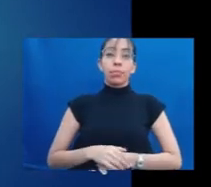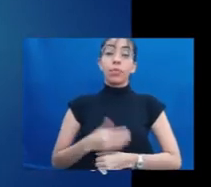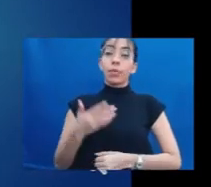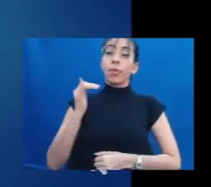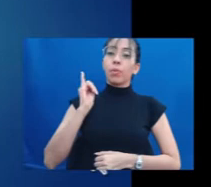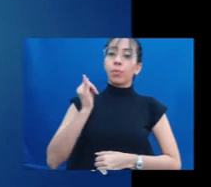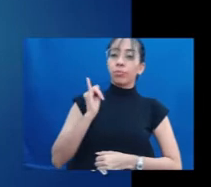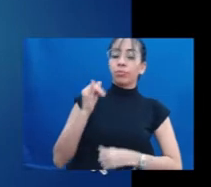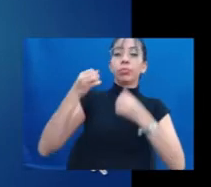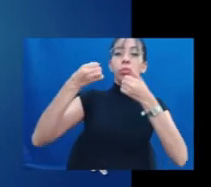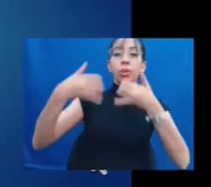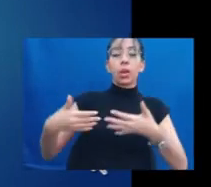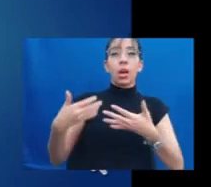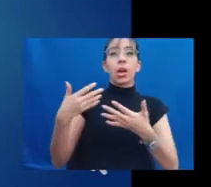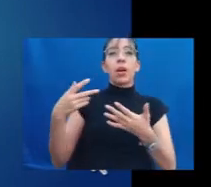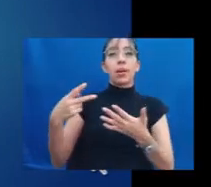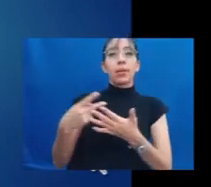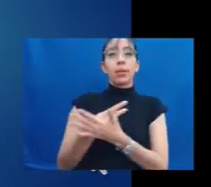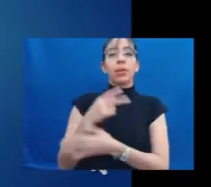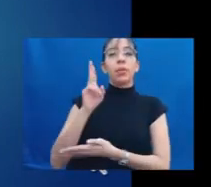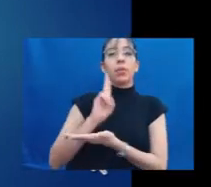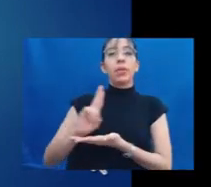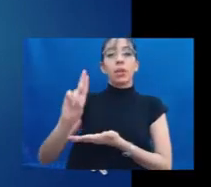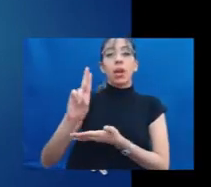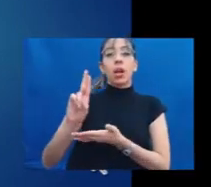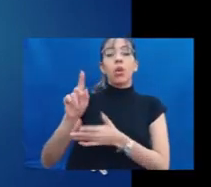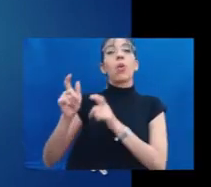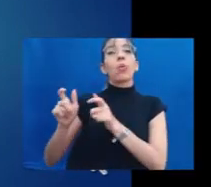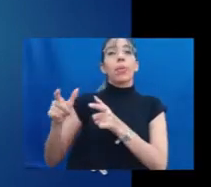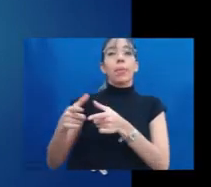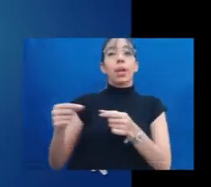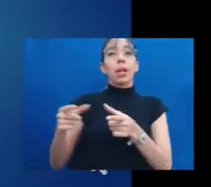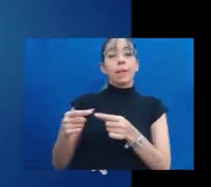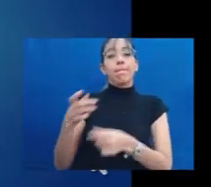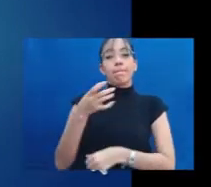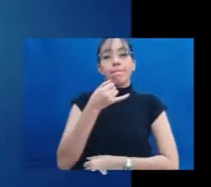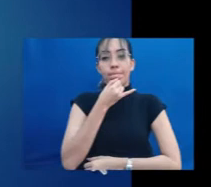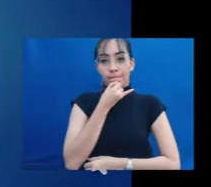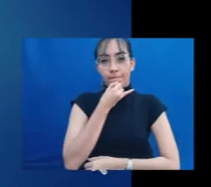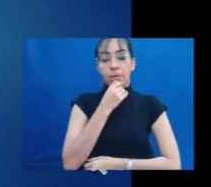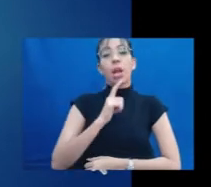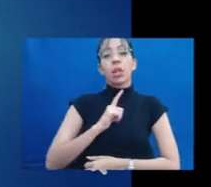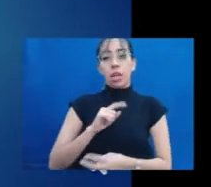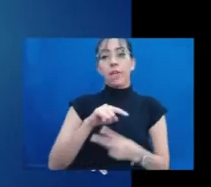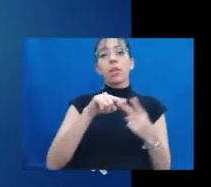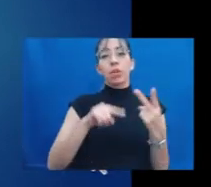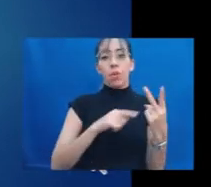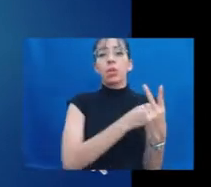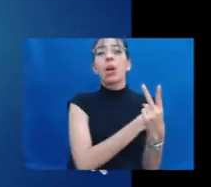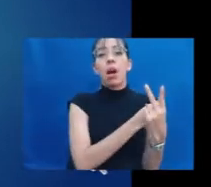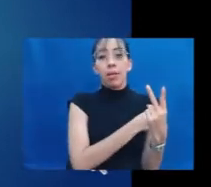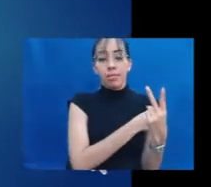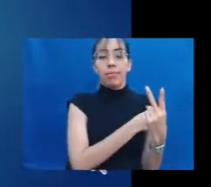O que eu vou narrar para vocês agora foi um acidente que aconteceu na Universidade de Brasília, que infelizmente teve duas vítimas, 2